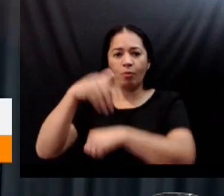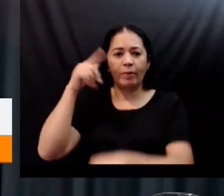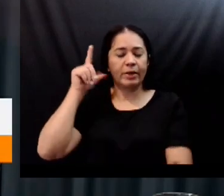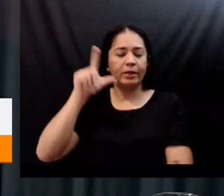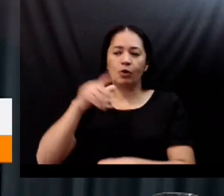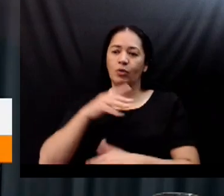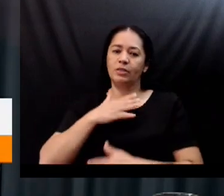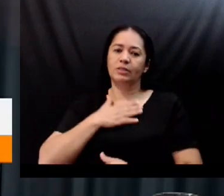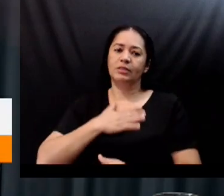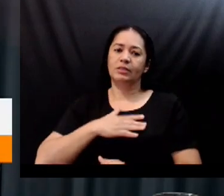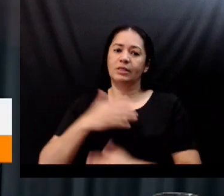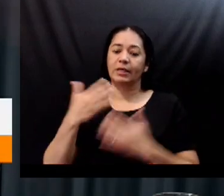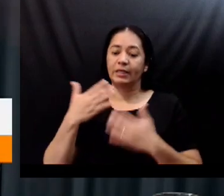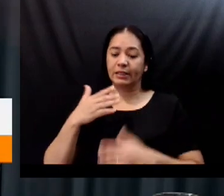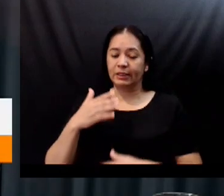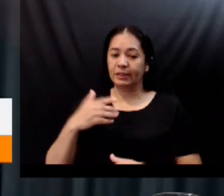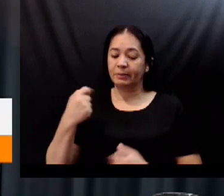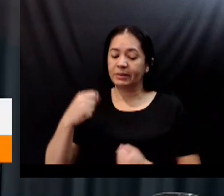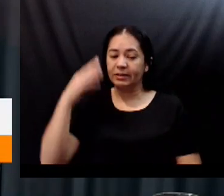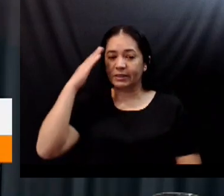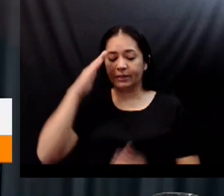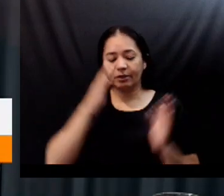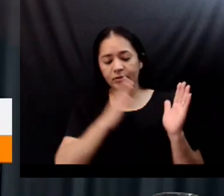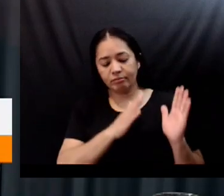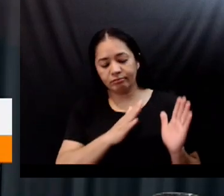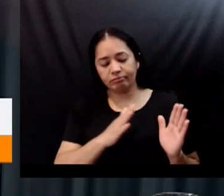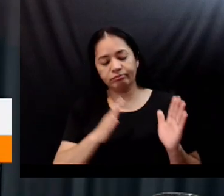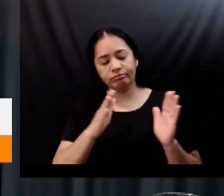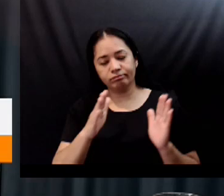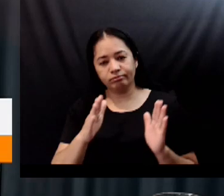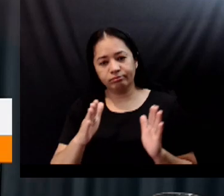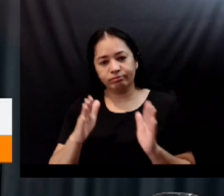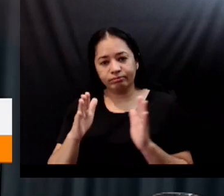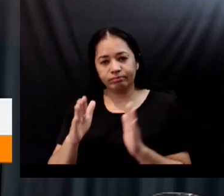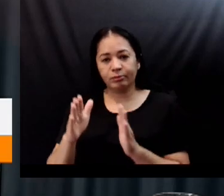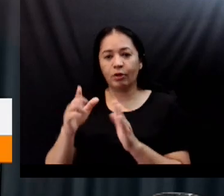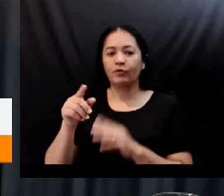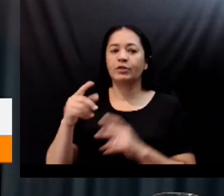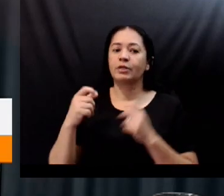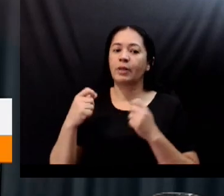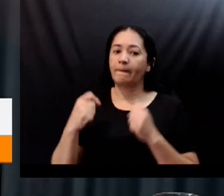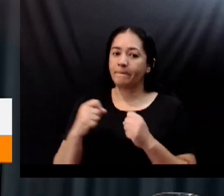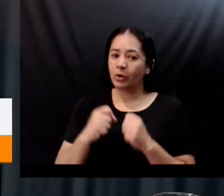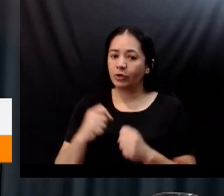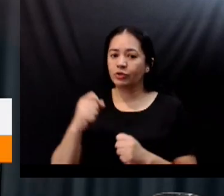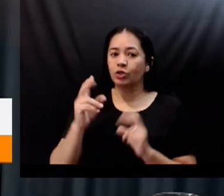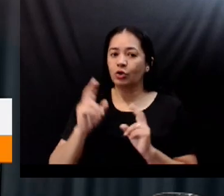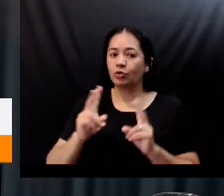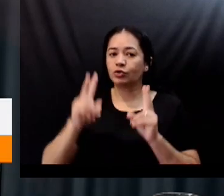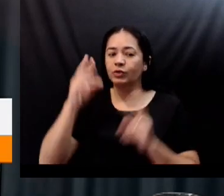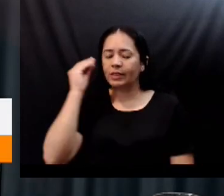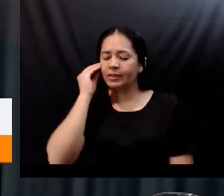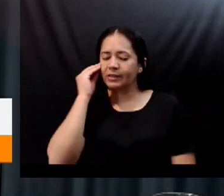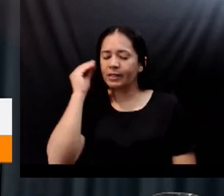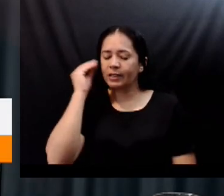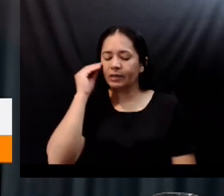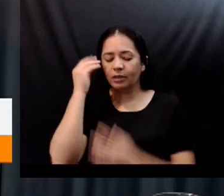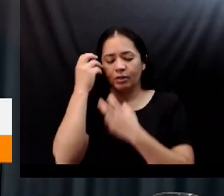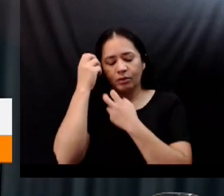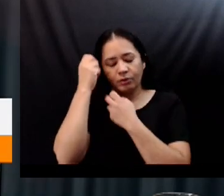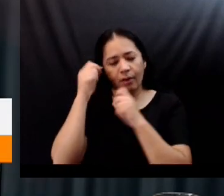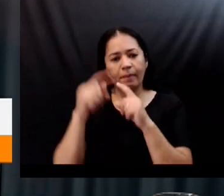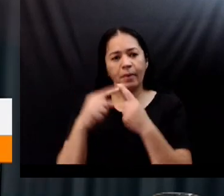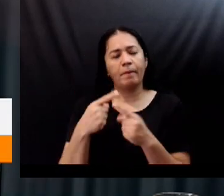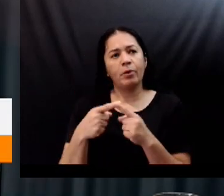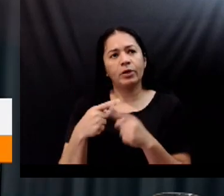que é um processo. Então, acho que você pode continuar tentando tirar um cochilo. Continue lá pensando, mas por quê? Por que que eu preciso